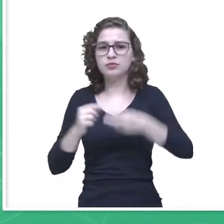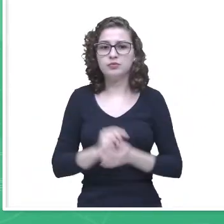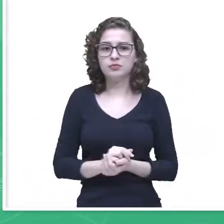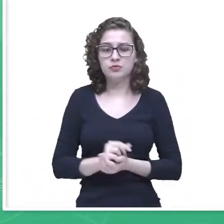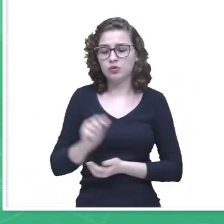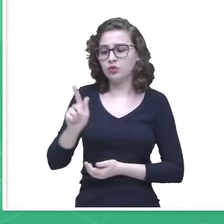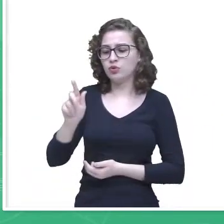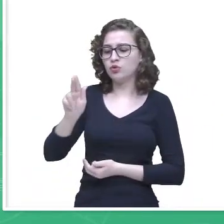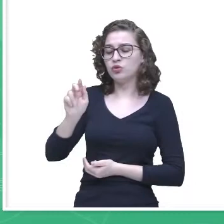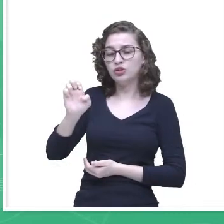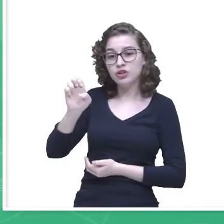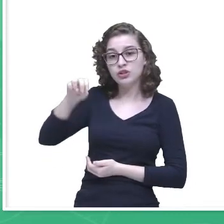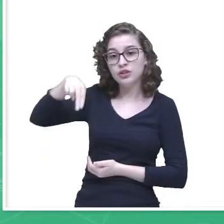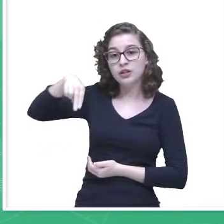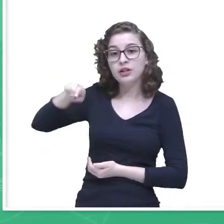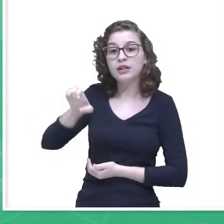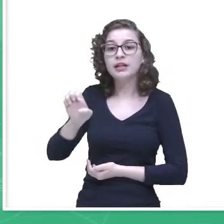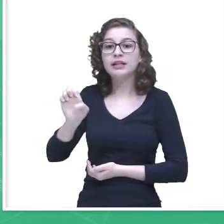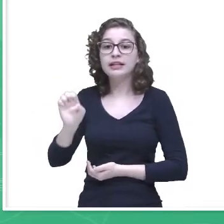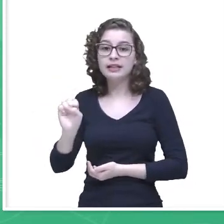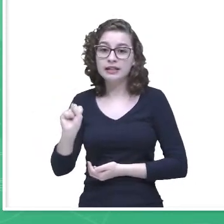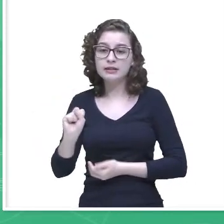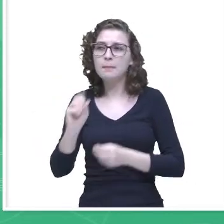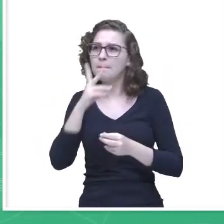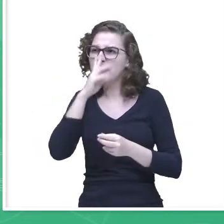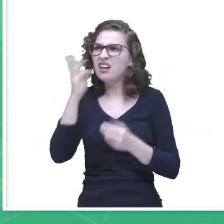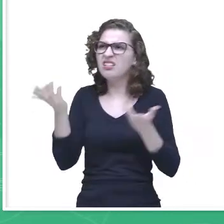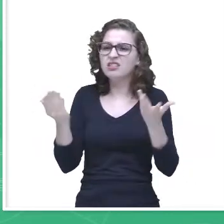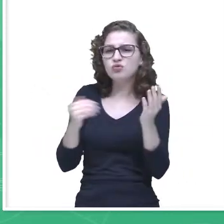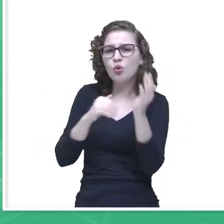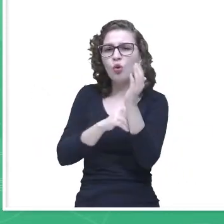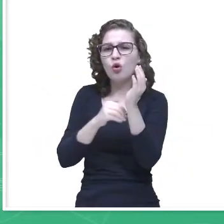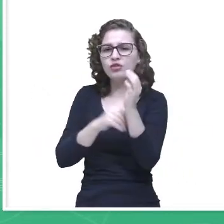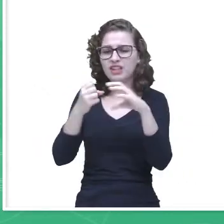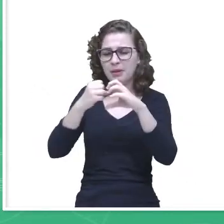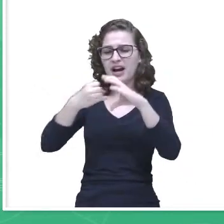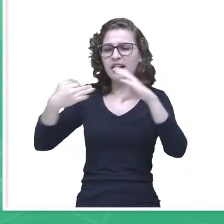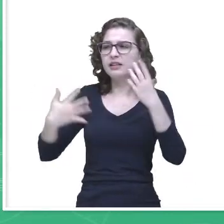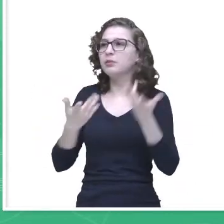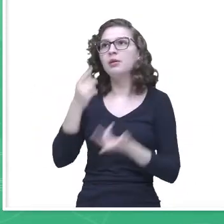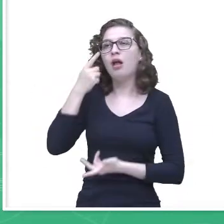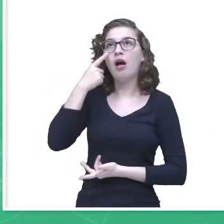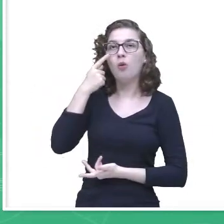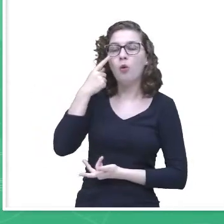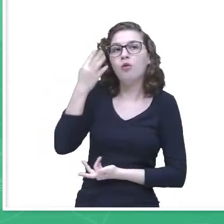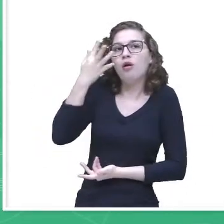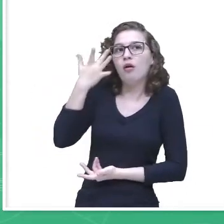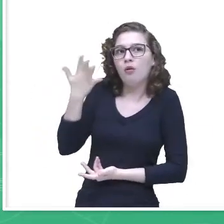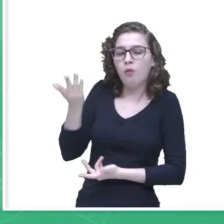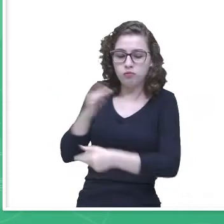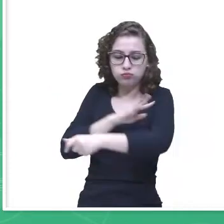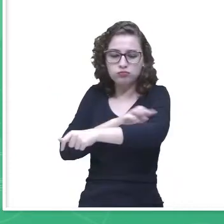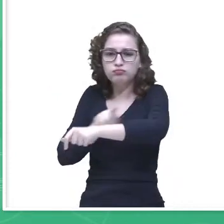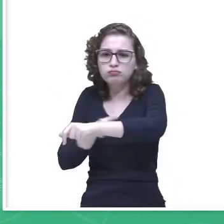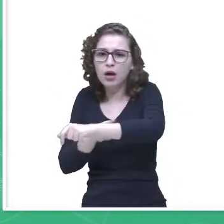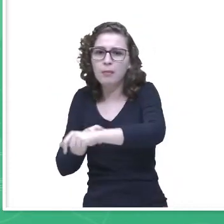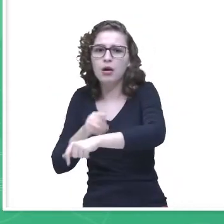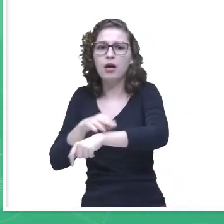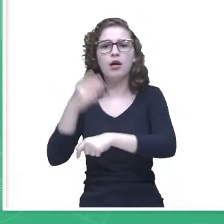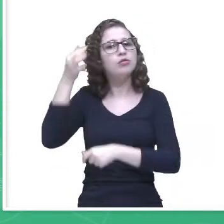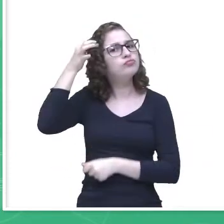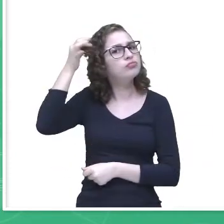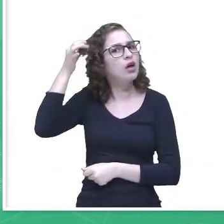aquelas estruturas, é um código que vai dizer que eu tenho olhos verdes, não é? A cor da pele, parda, o cabelo